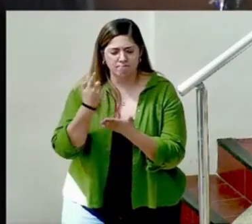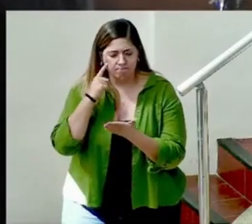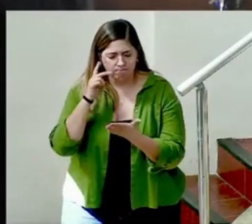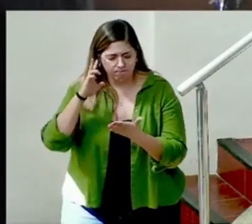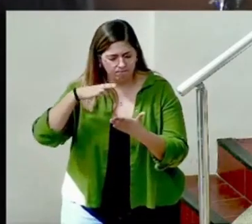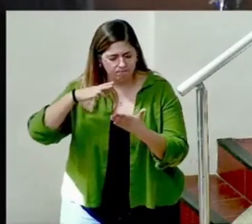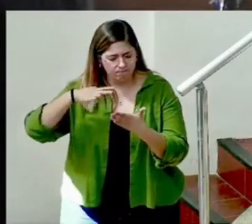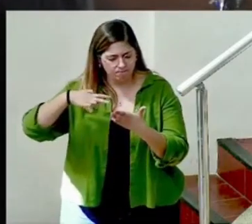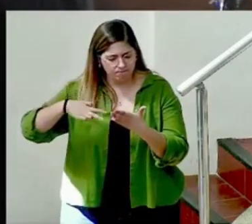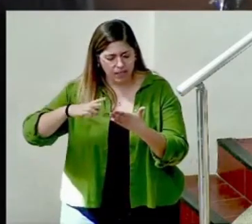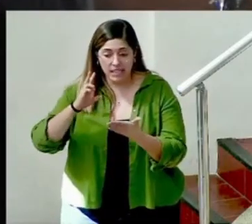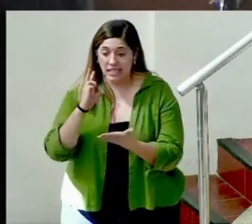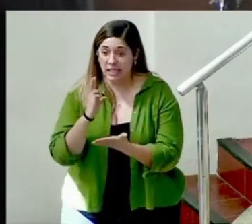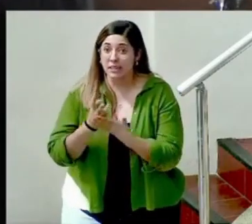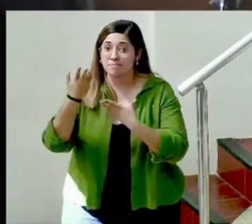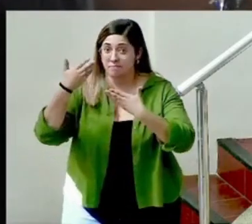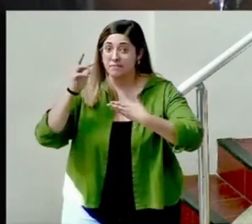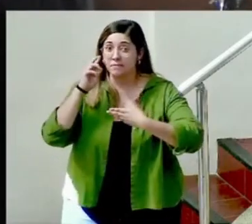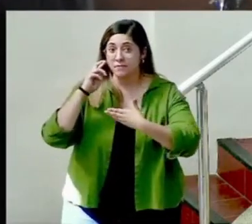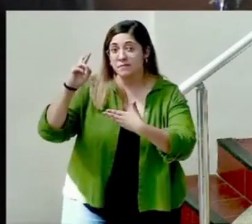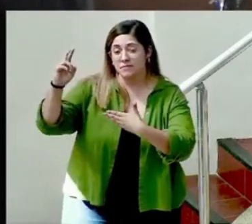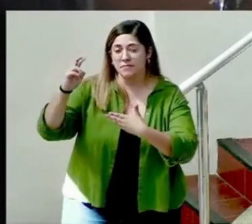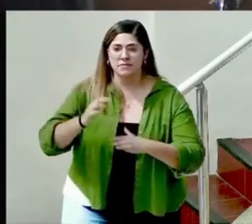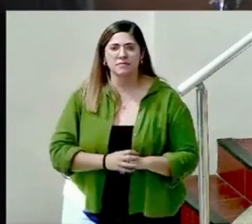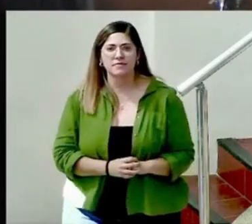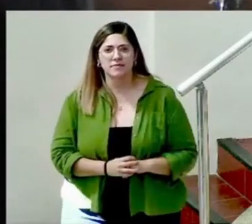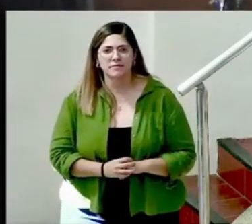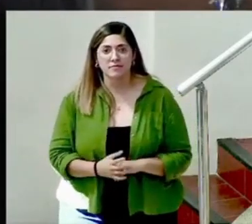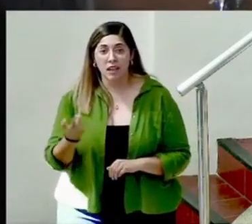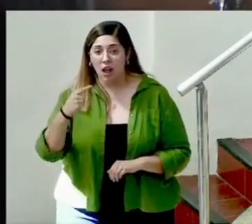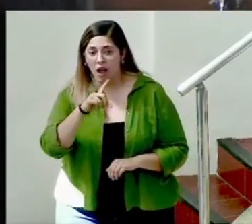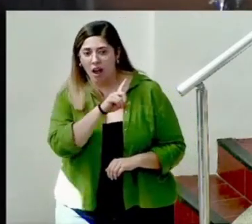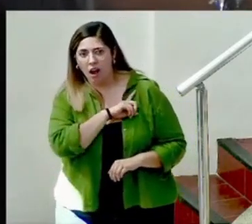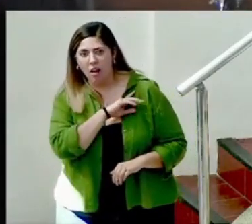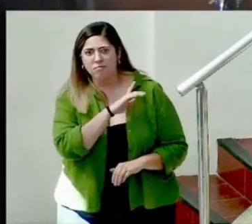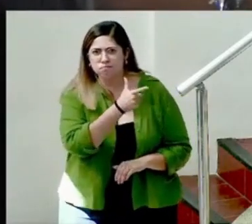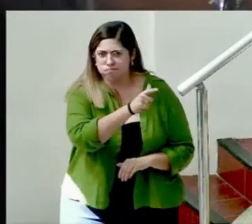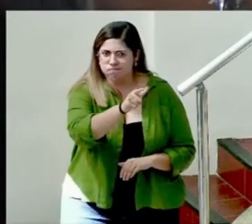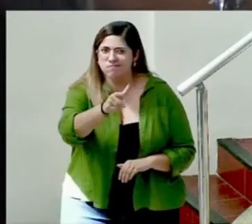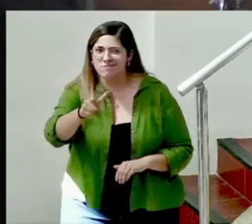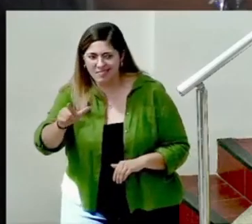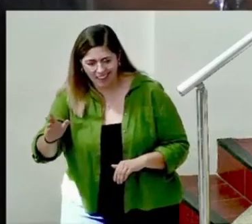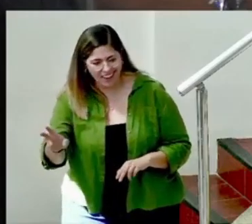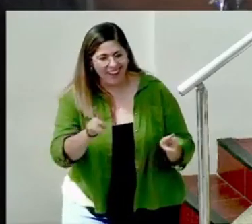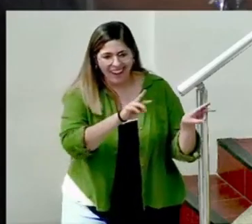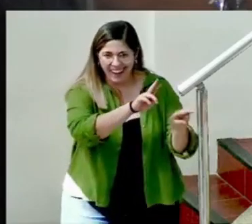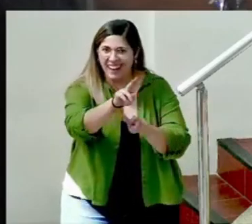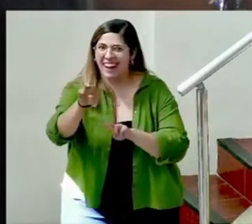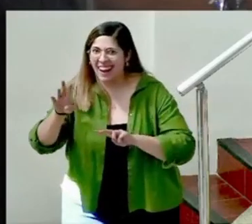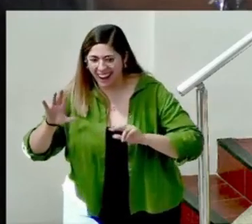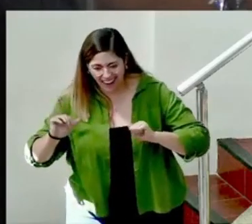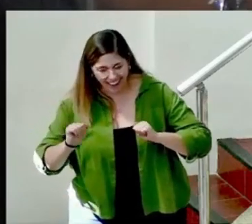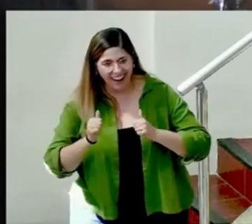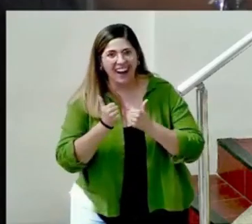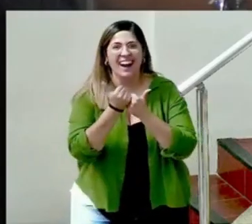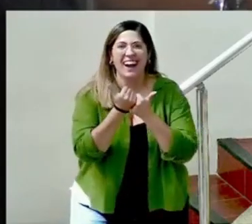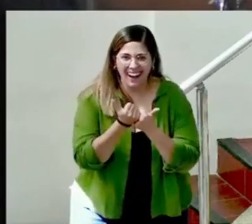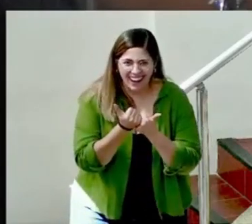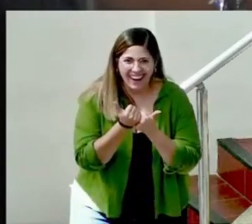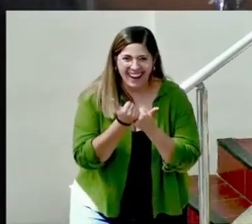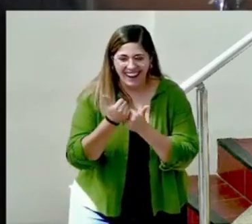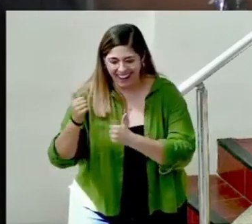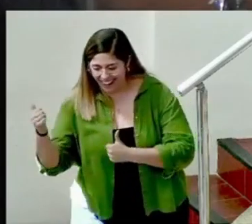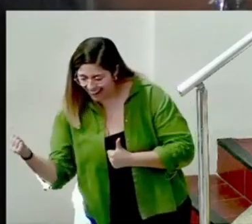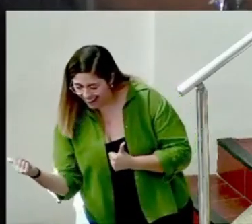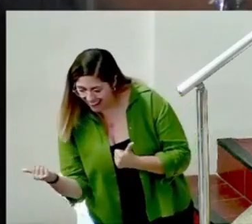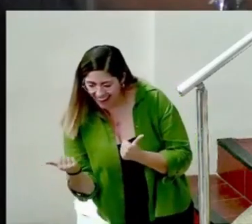examinados e avaliados. E nós precisamos um do outro nesse aspecto. Talvez